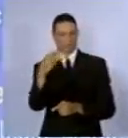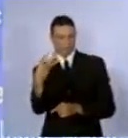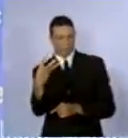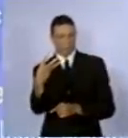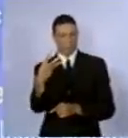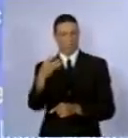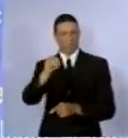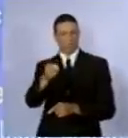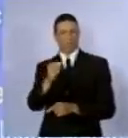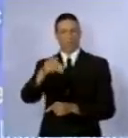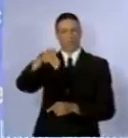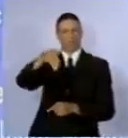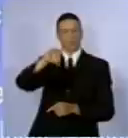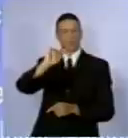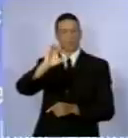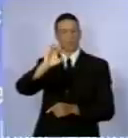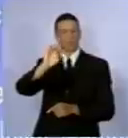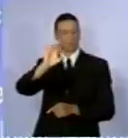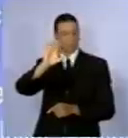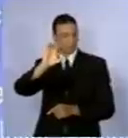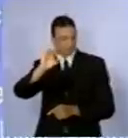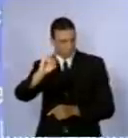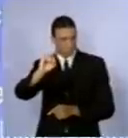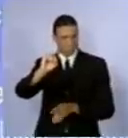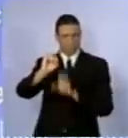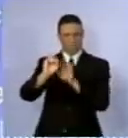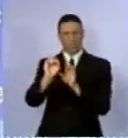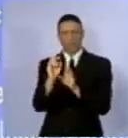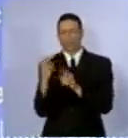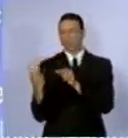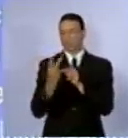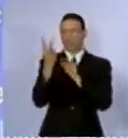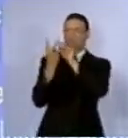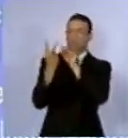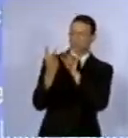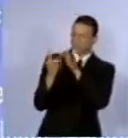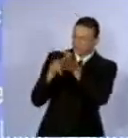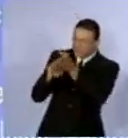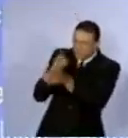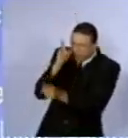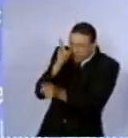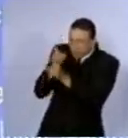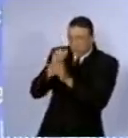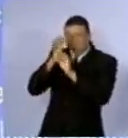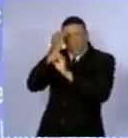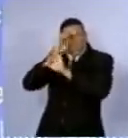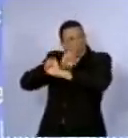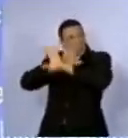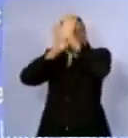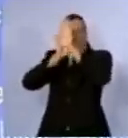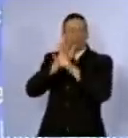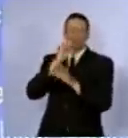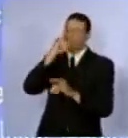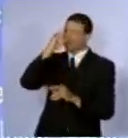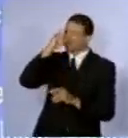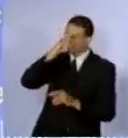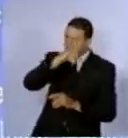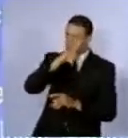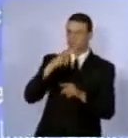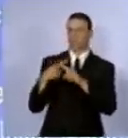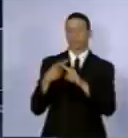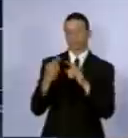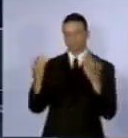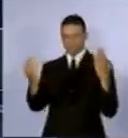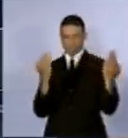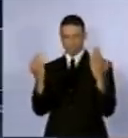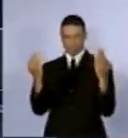0,4 microtesla. Os valores são um pouco difíceis de serem entendidos porque existem duas referências aqui